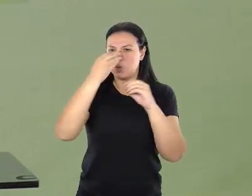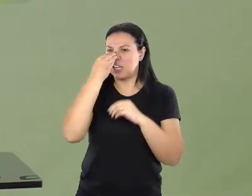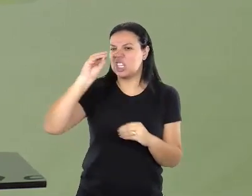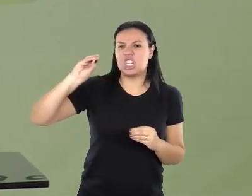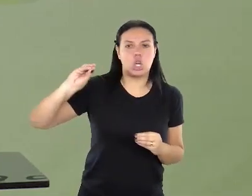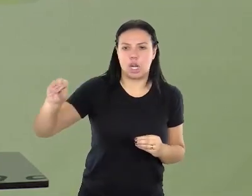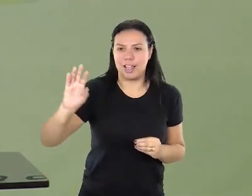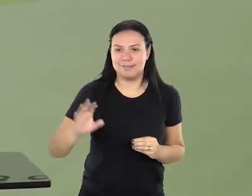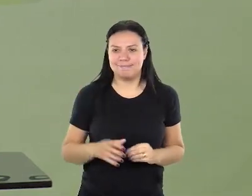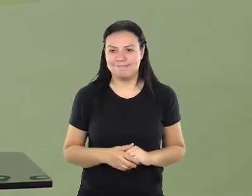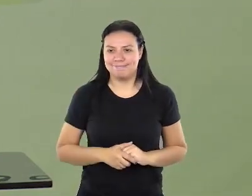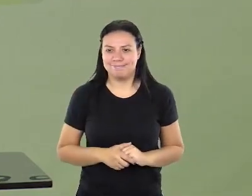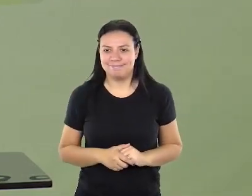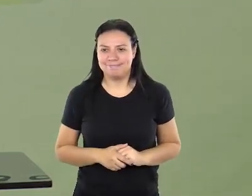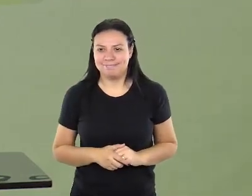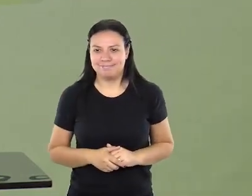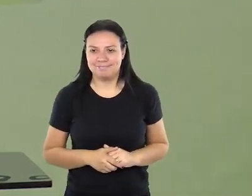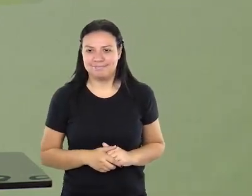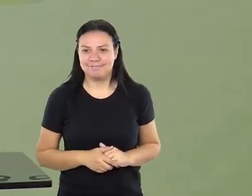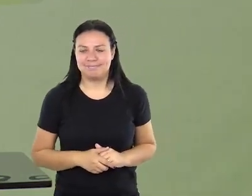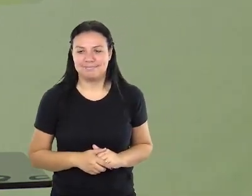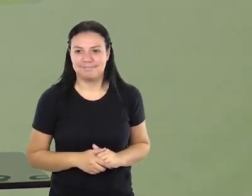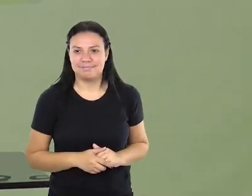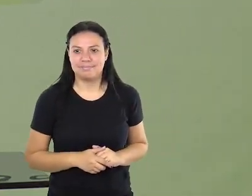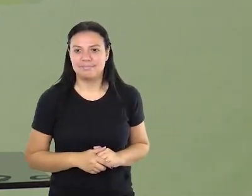projetos de Deus.